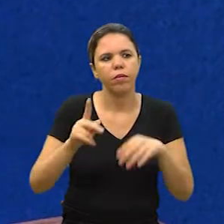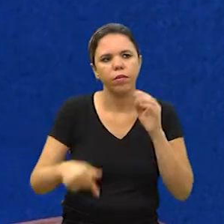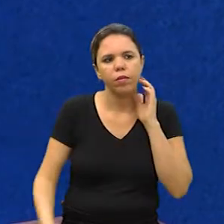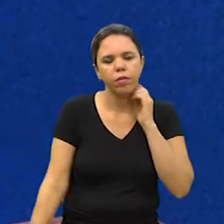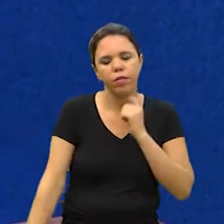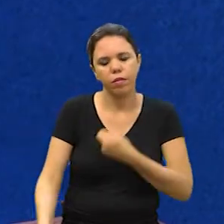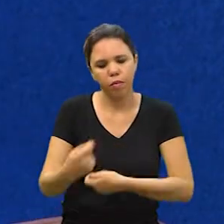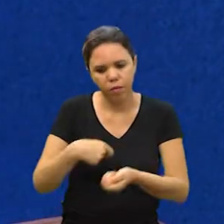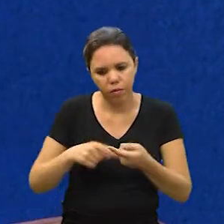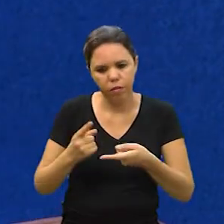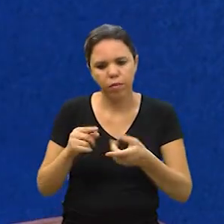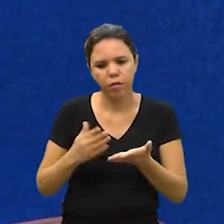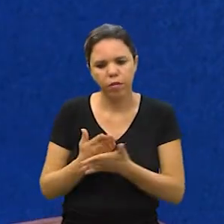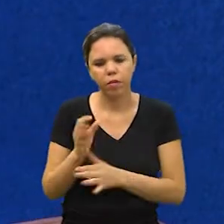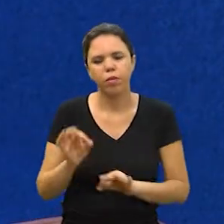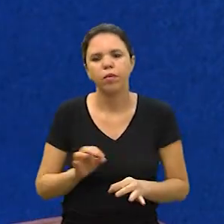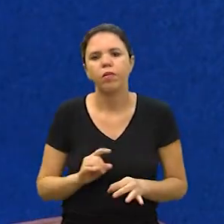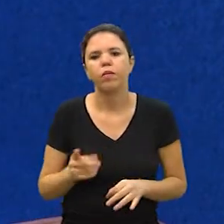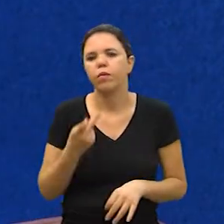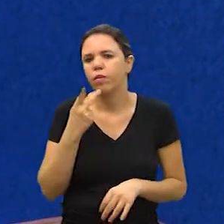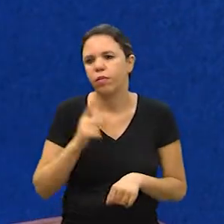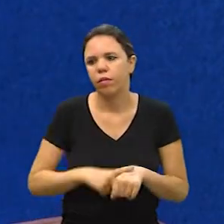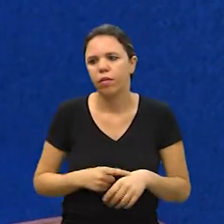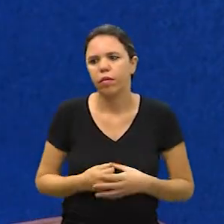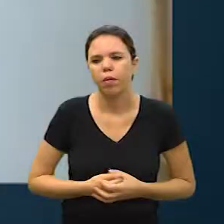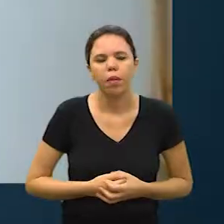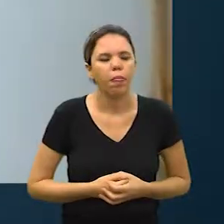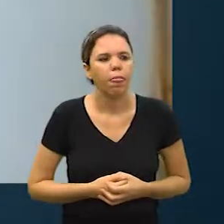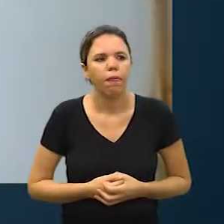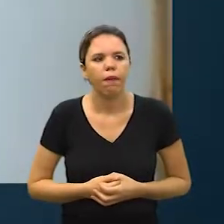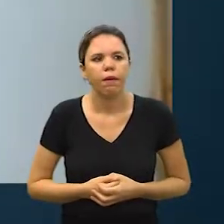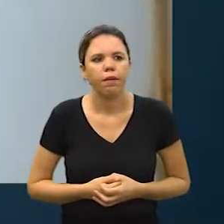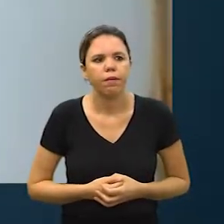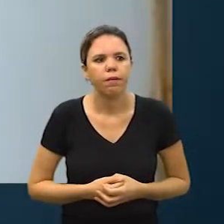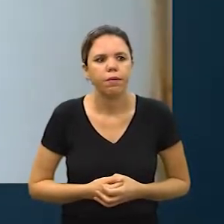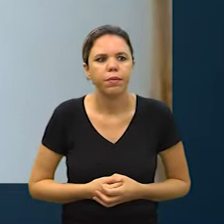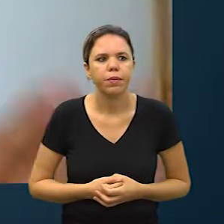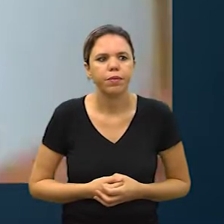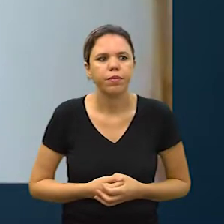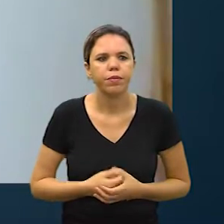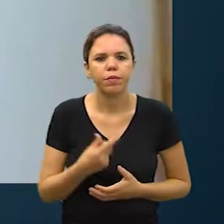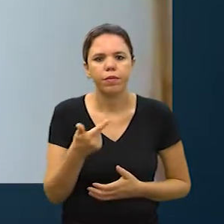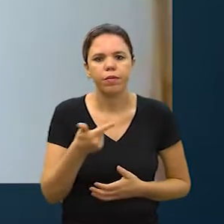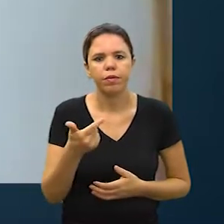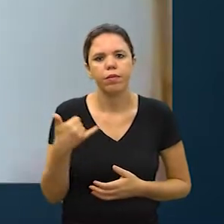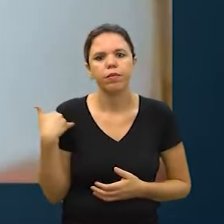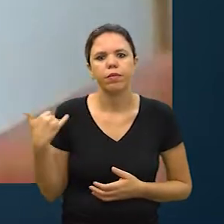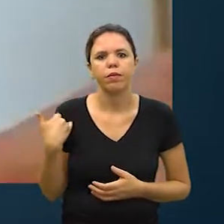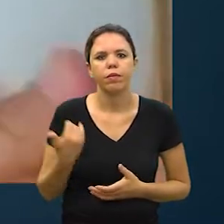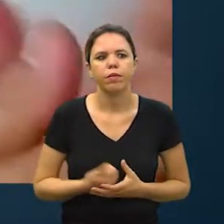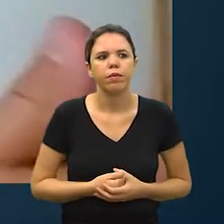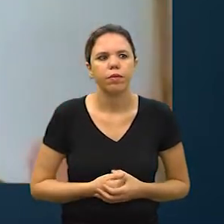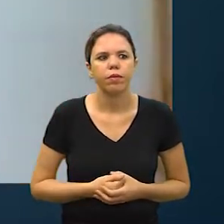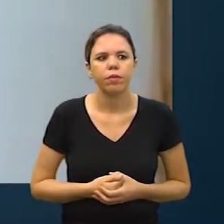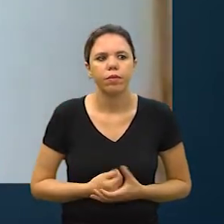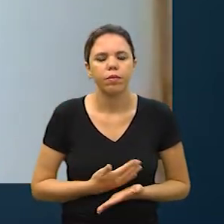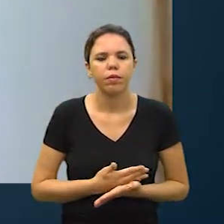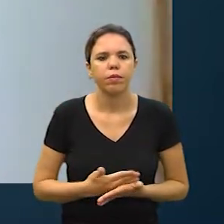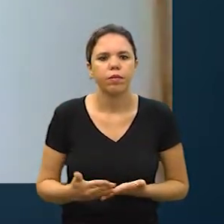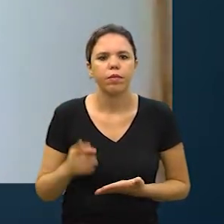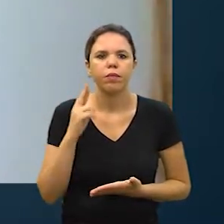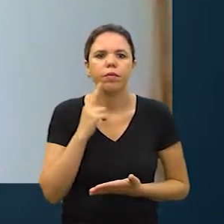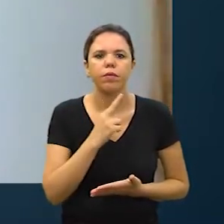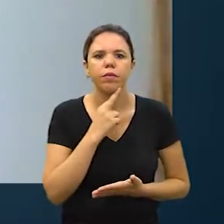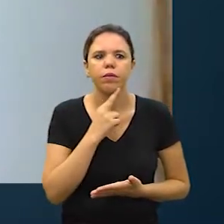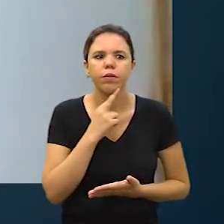país esse negócio dá certo ou não". Me fala desse momento. Eu Bom, com 22 anos, nós